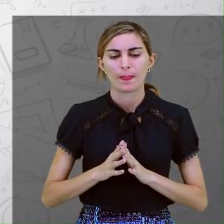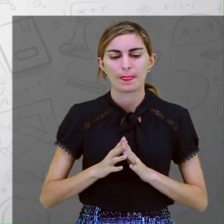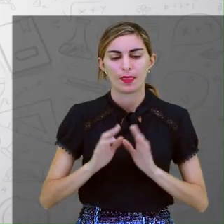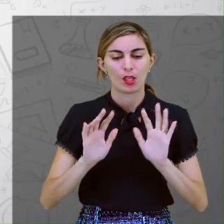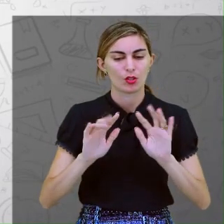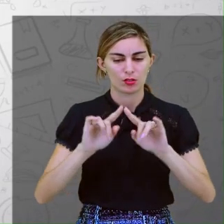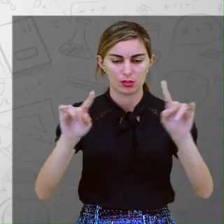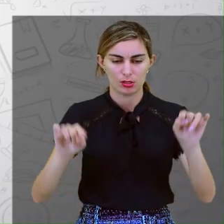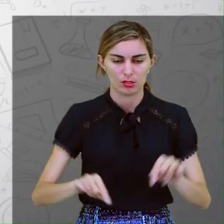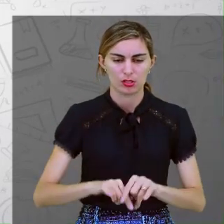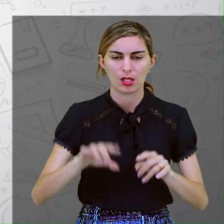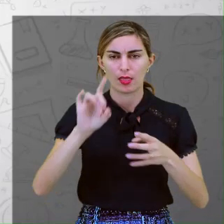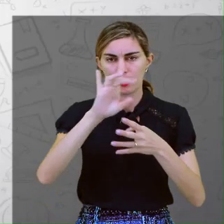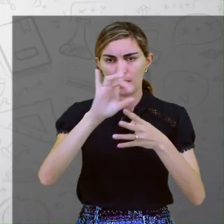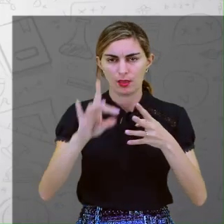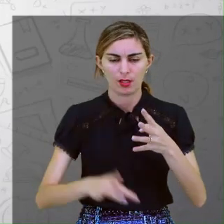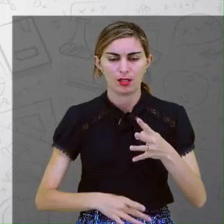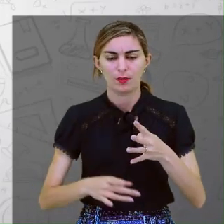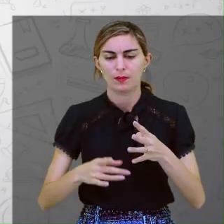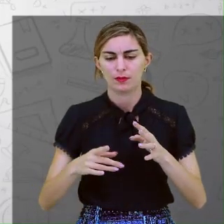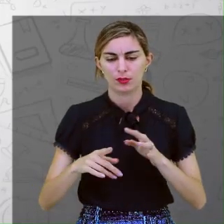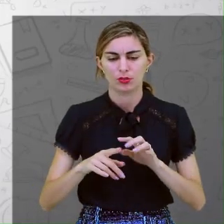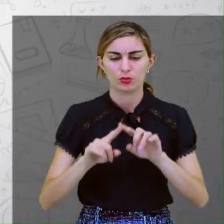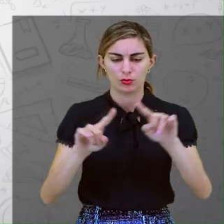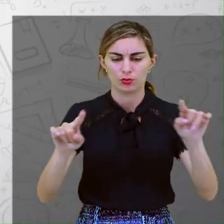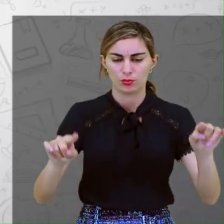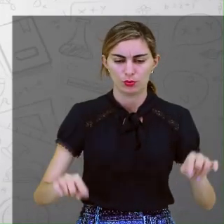Já com relação ao detalhamento, que seria a parte